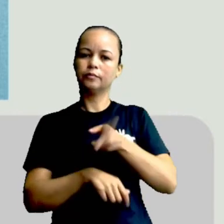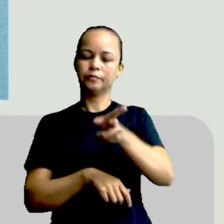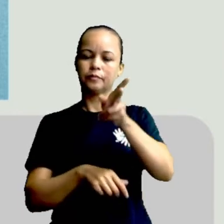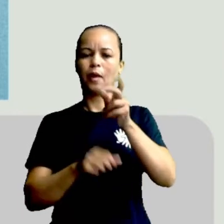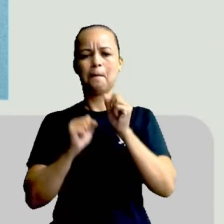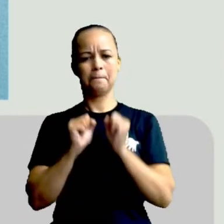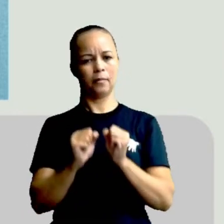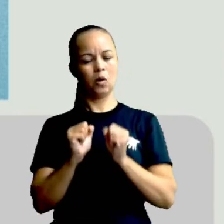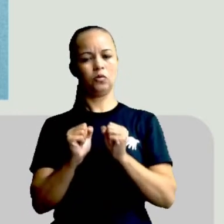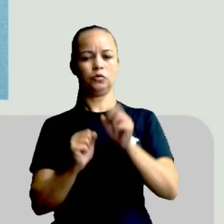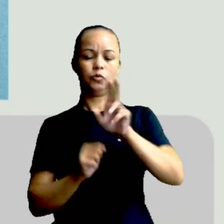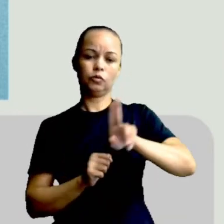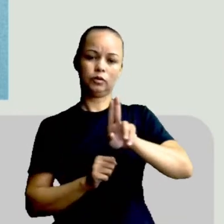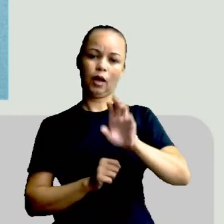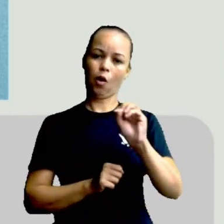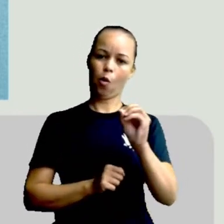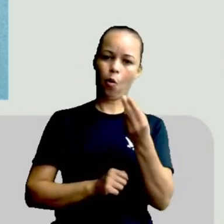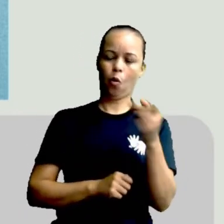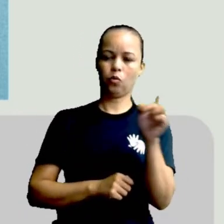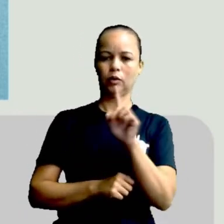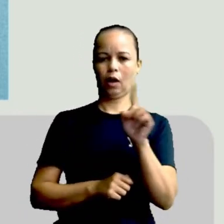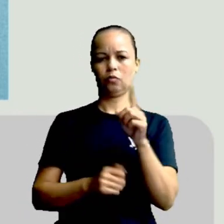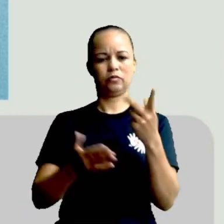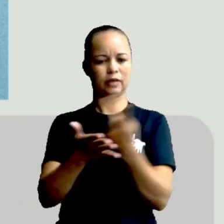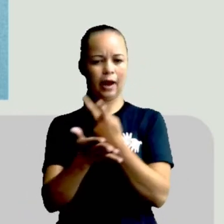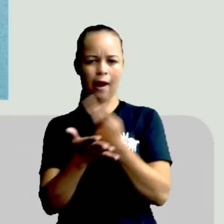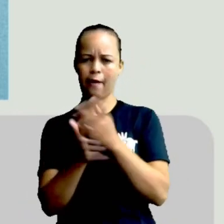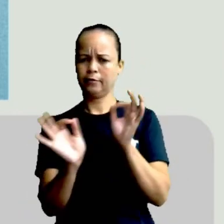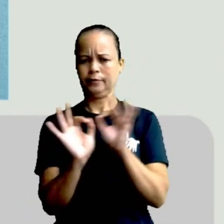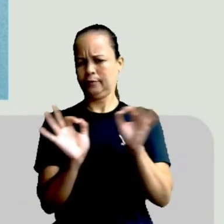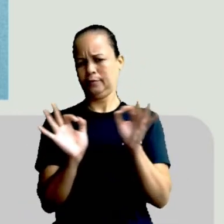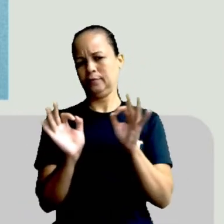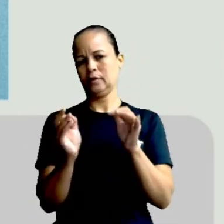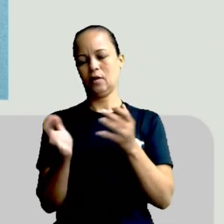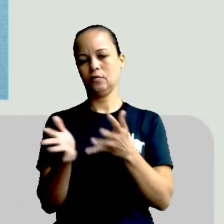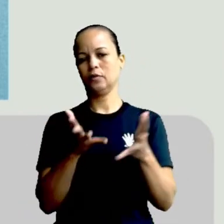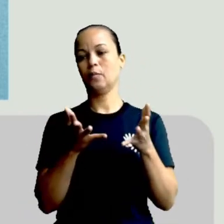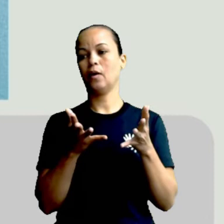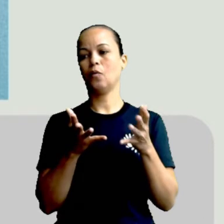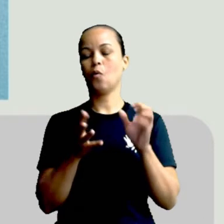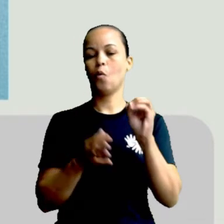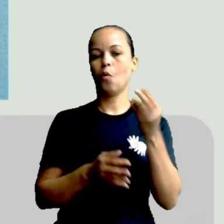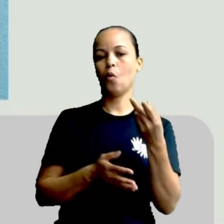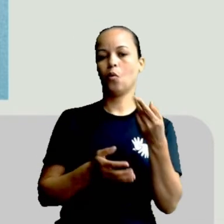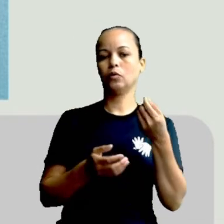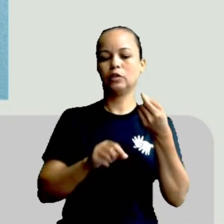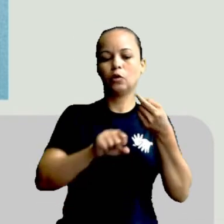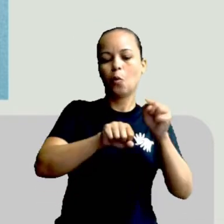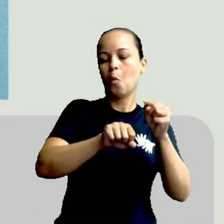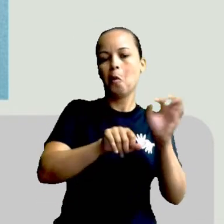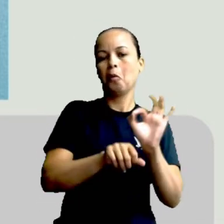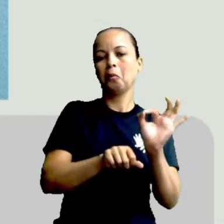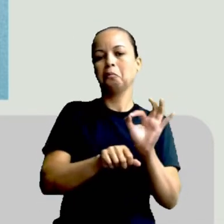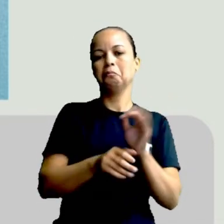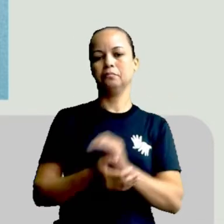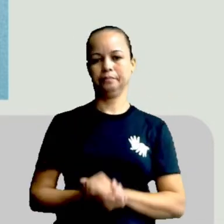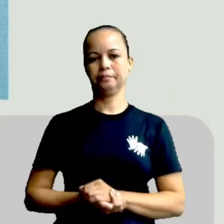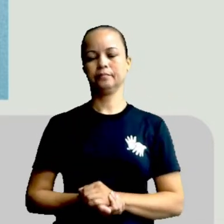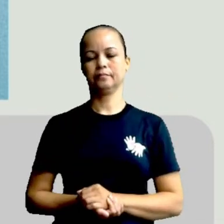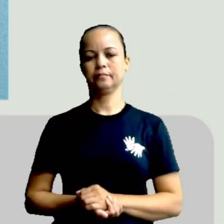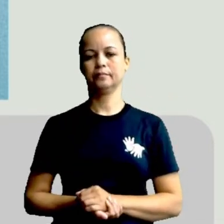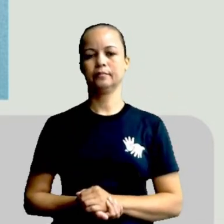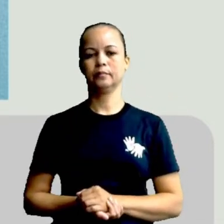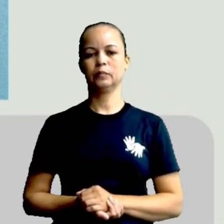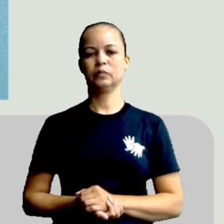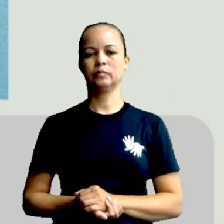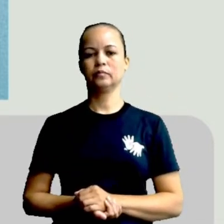posso usar ou não e não vou estar errando se eu fizer eu uso ou se eu deixar sem colocar a crazy Tá bom